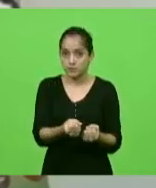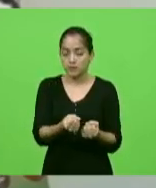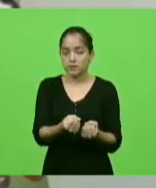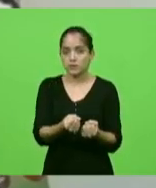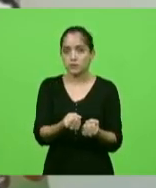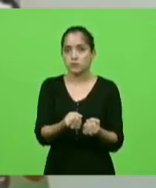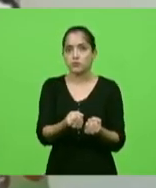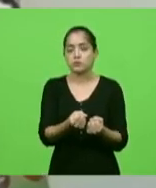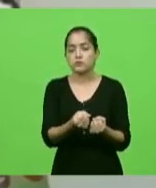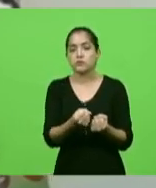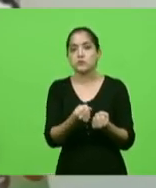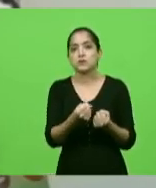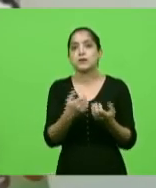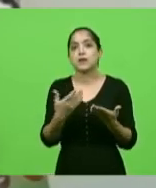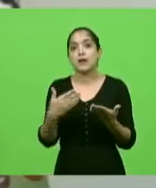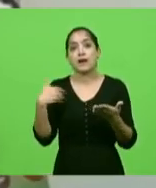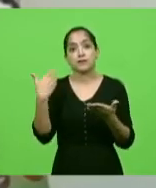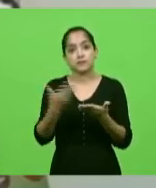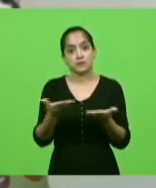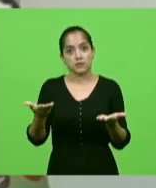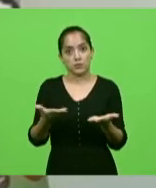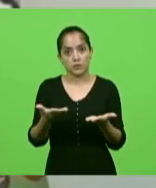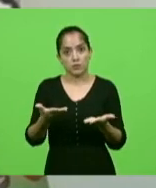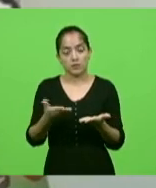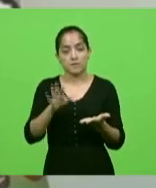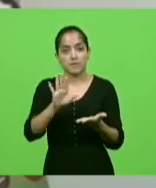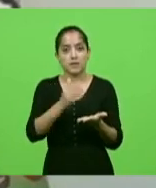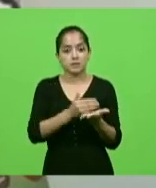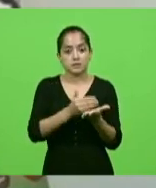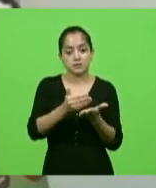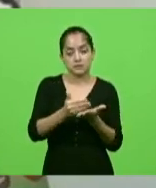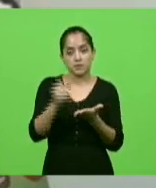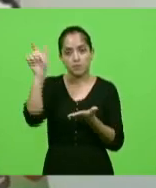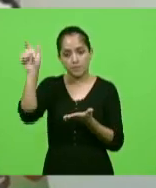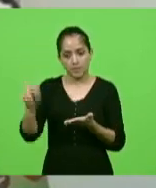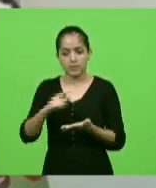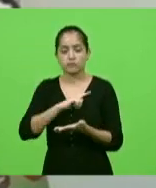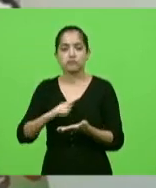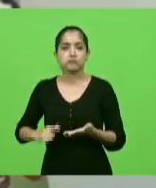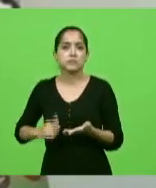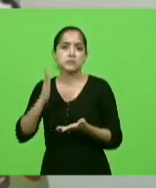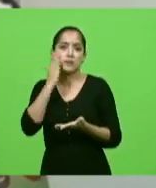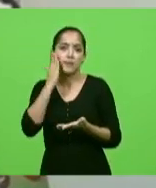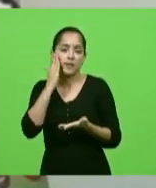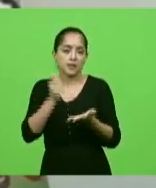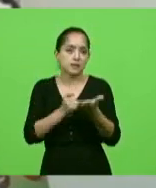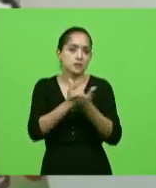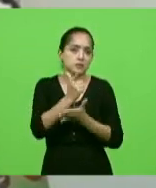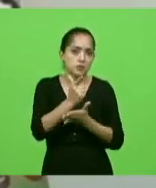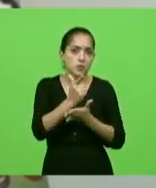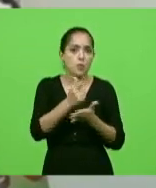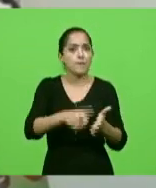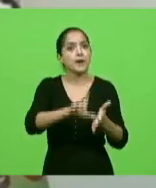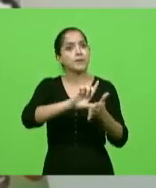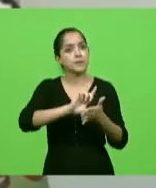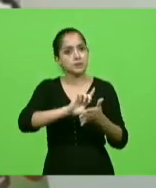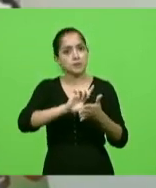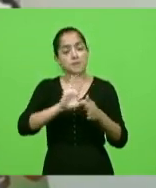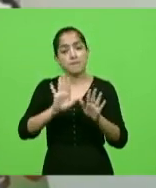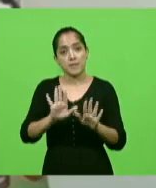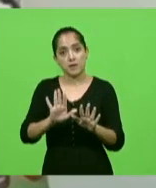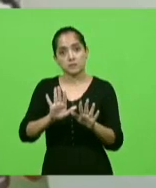em indiciariamente até o momento inicialmente que o governador saberia da suposta compra com pagamento antecipado